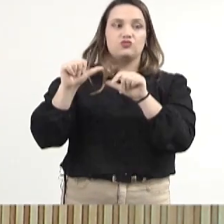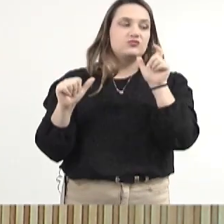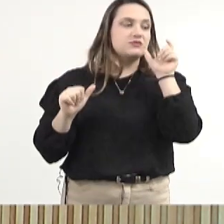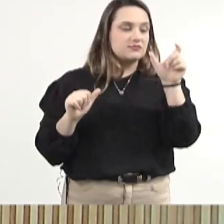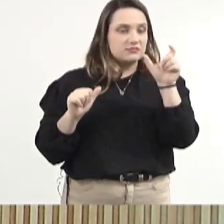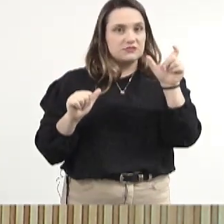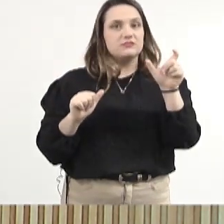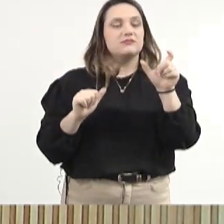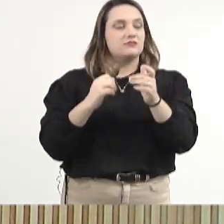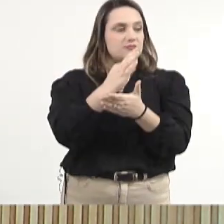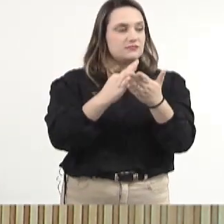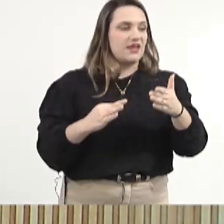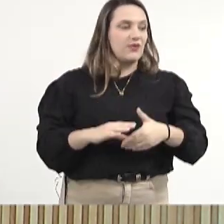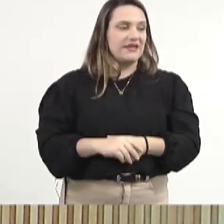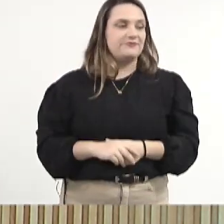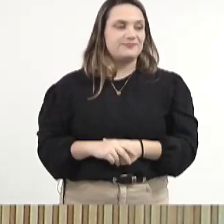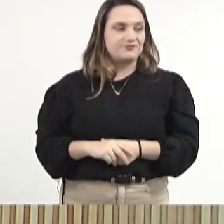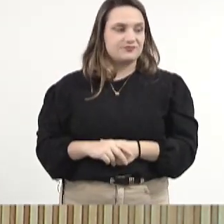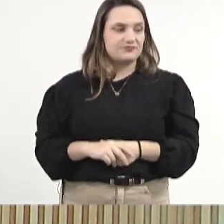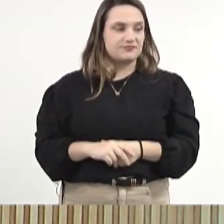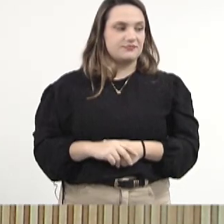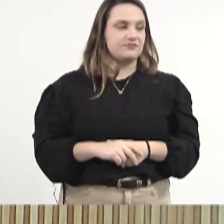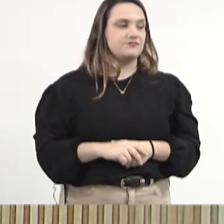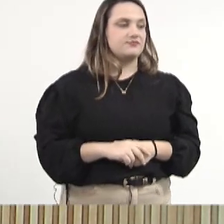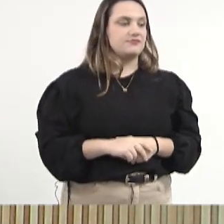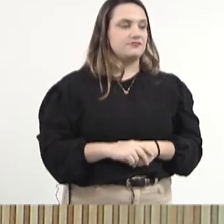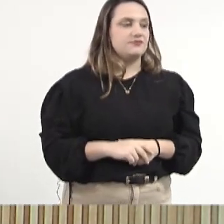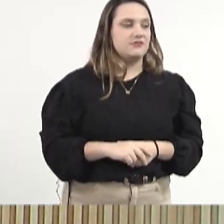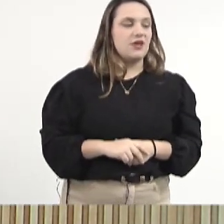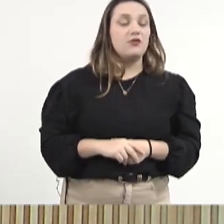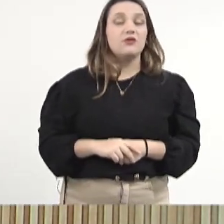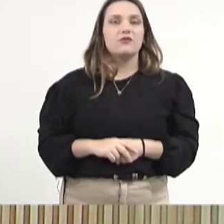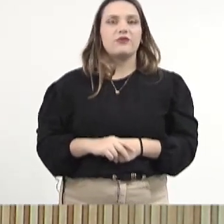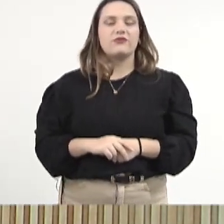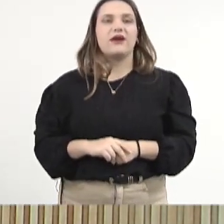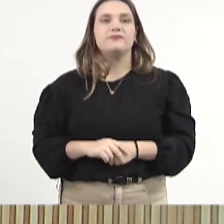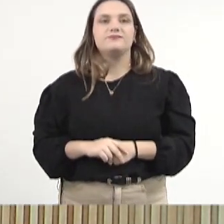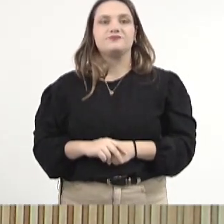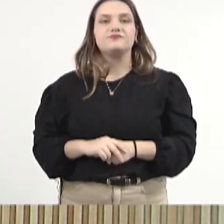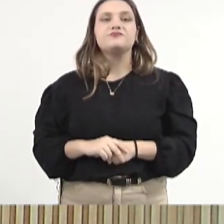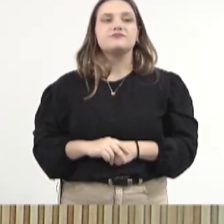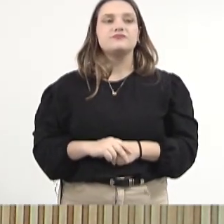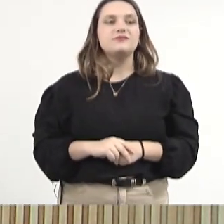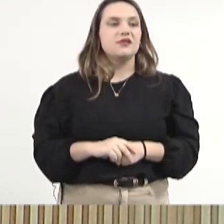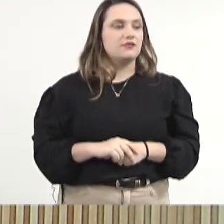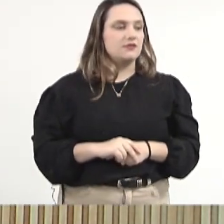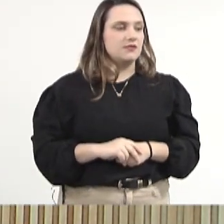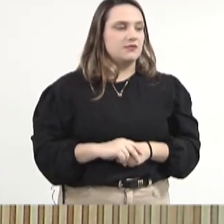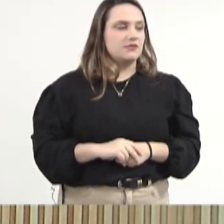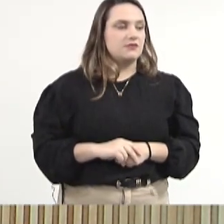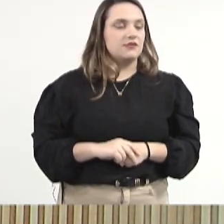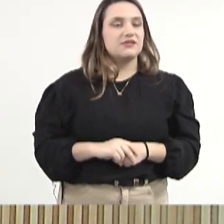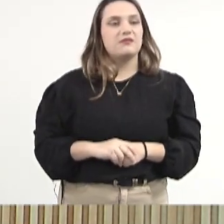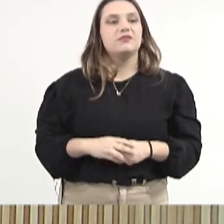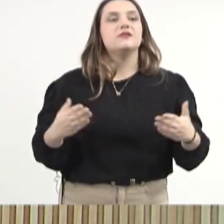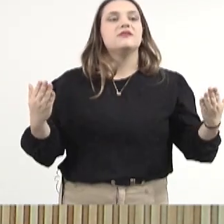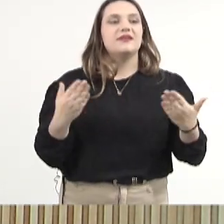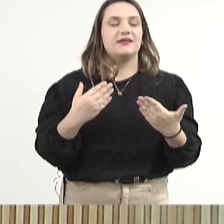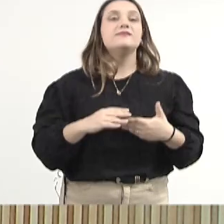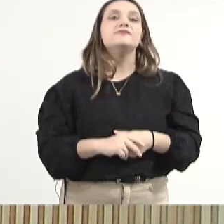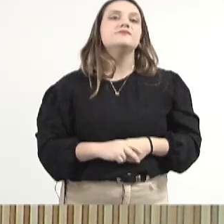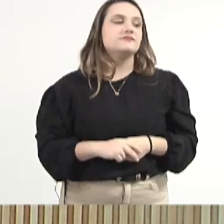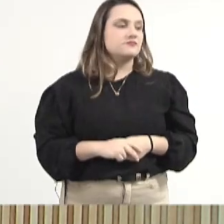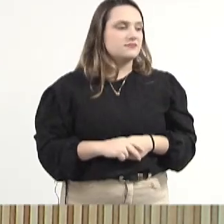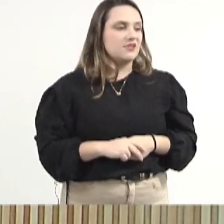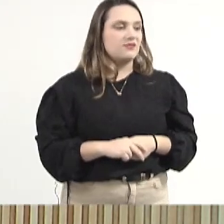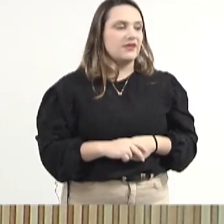federal também, para que não existam dúvidas. É o projeto, né, que a gente falou ontem sobre o sistema remuneratório das carreiras